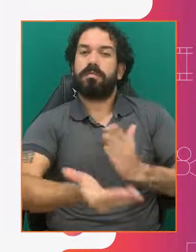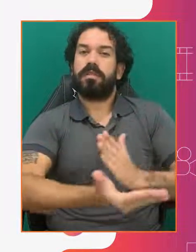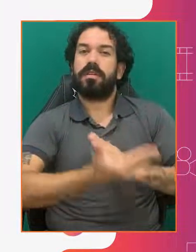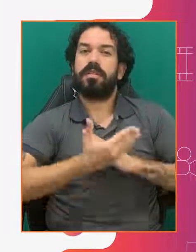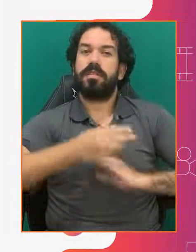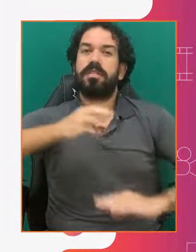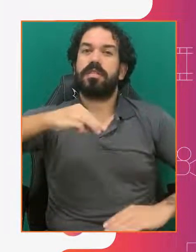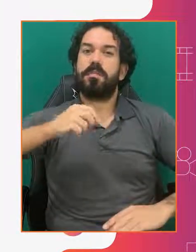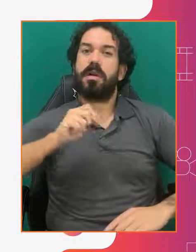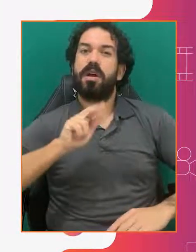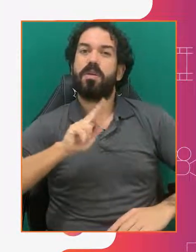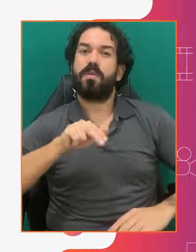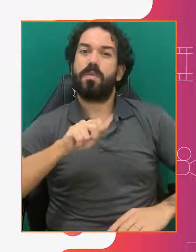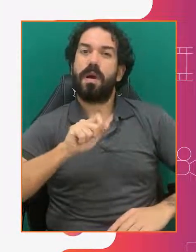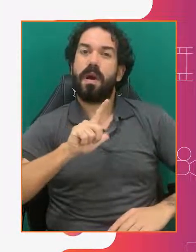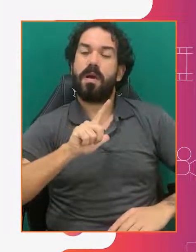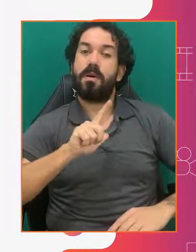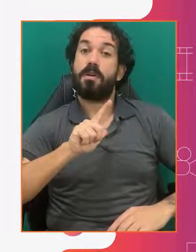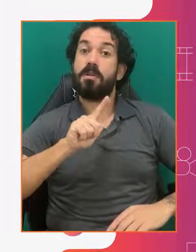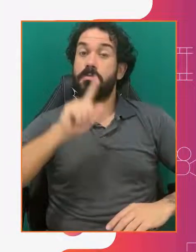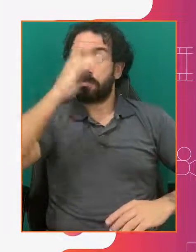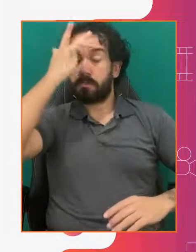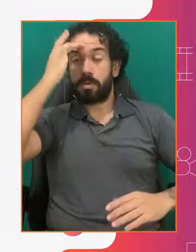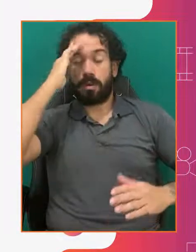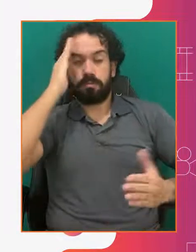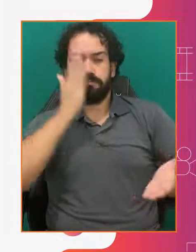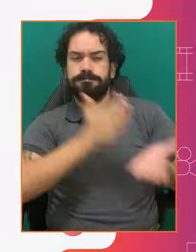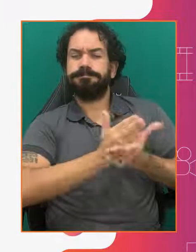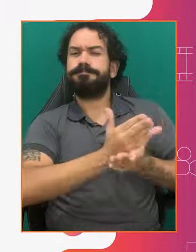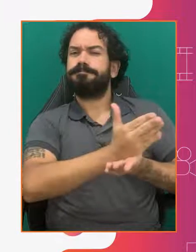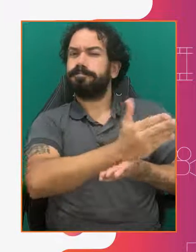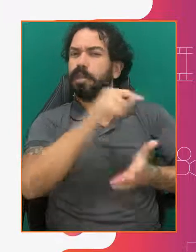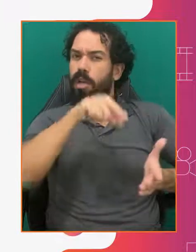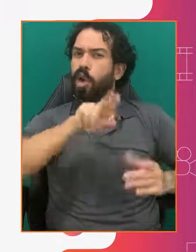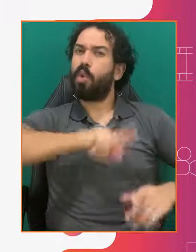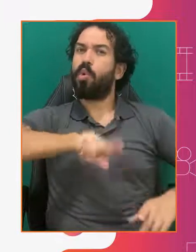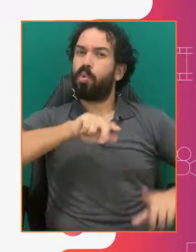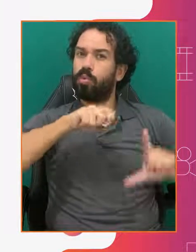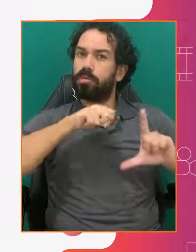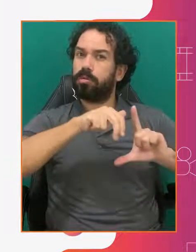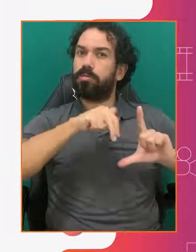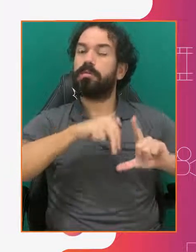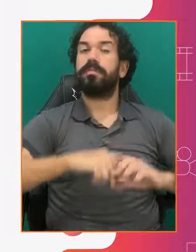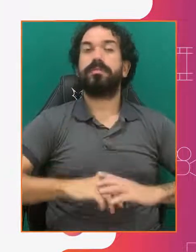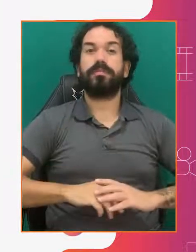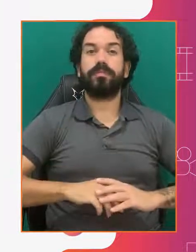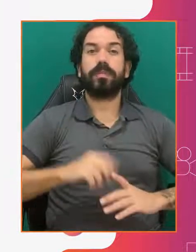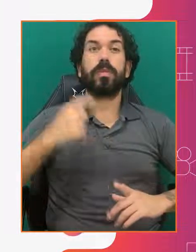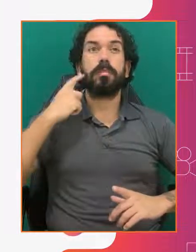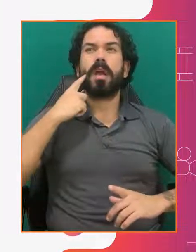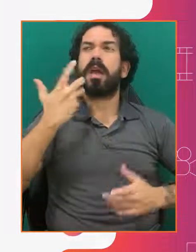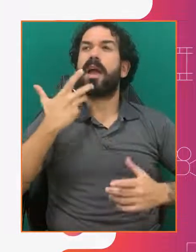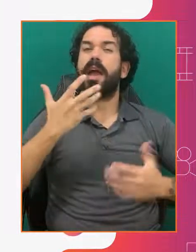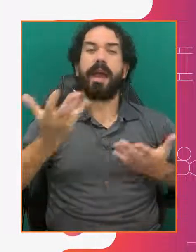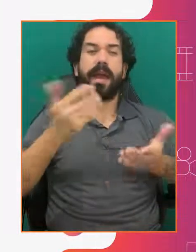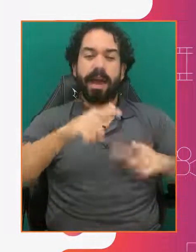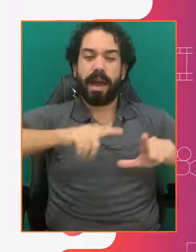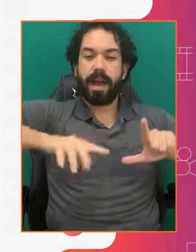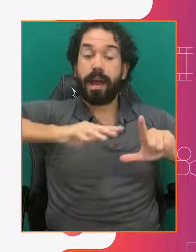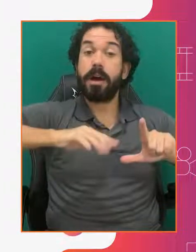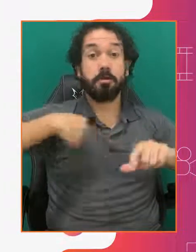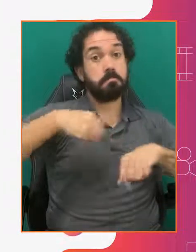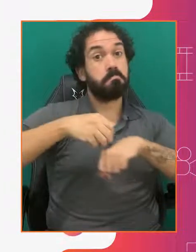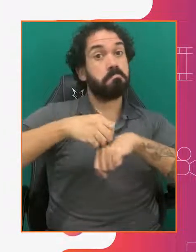que é fielmente seguido por animadores do mundo inteiro. Então, se você pensa em seguir na área,